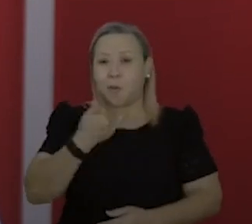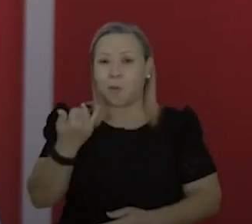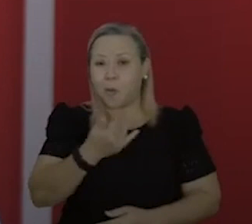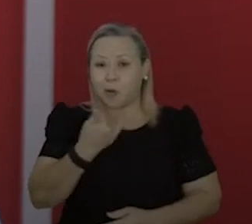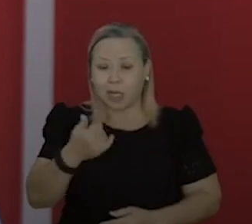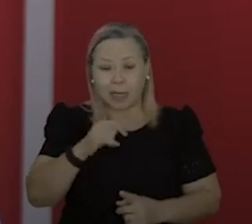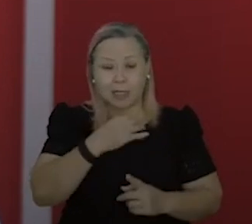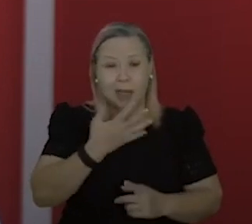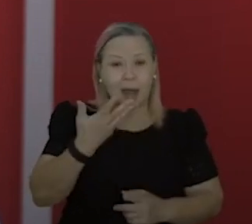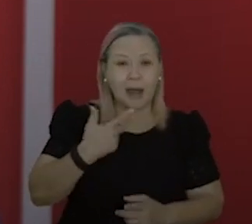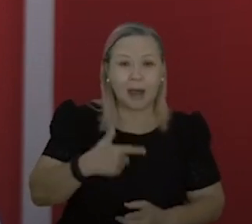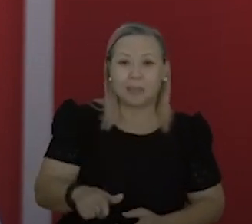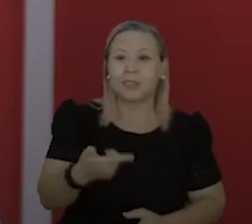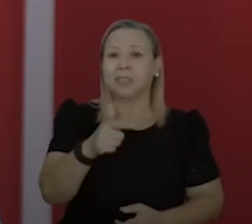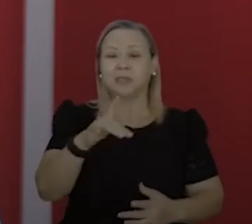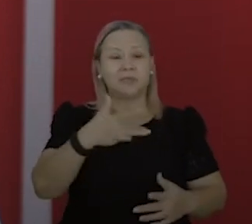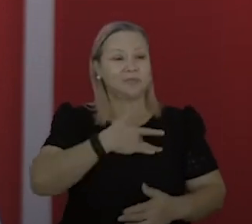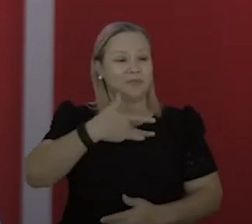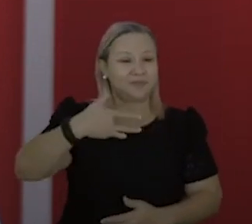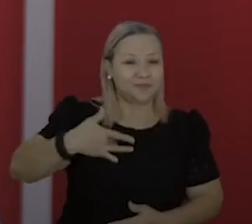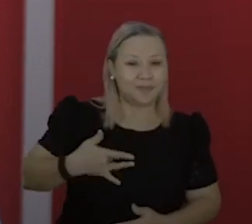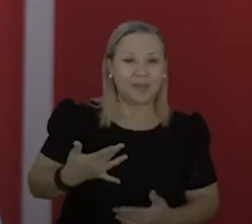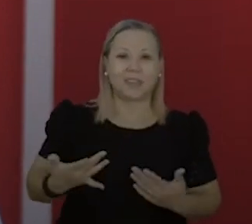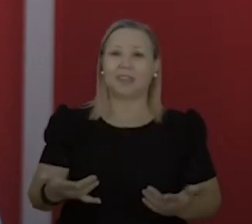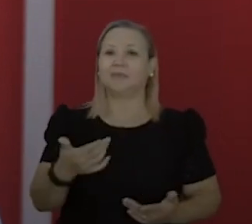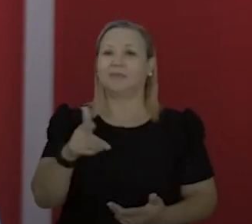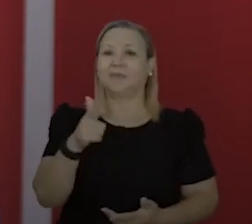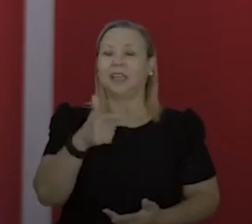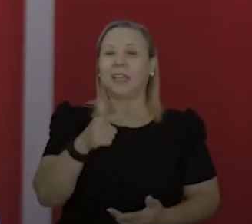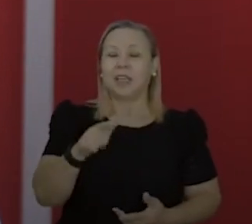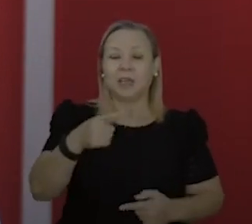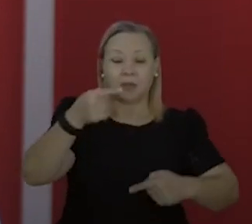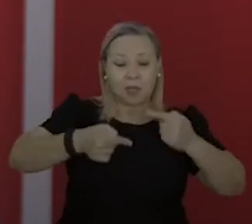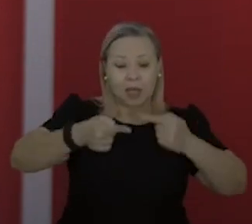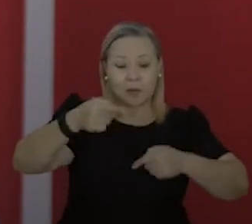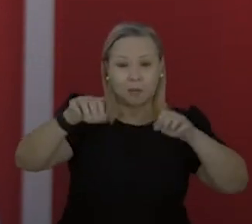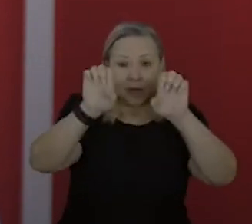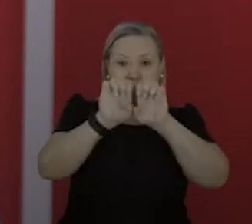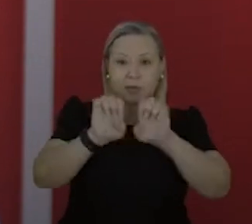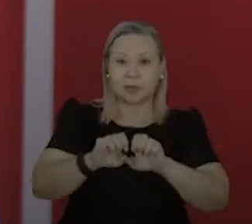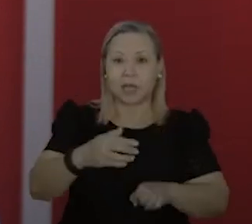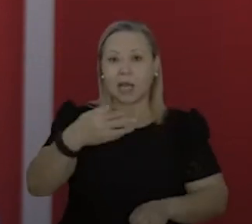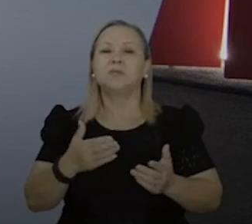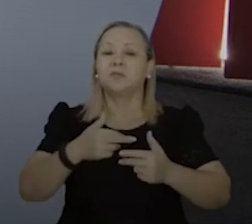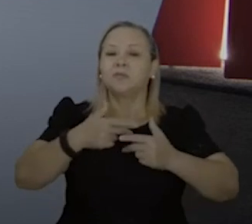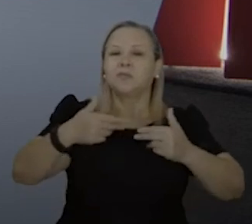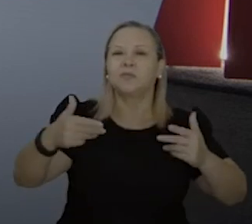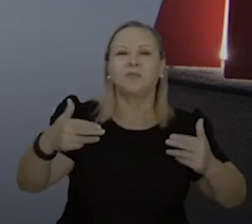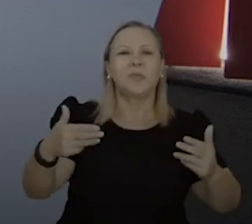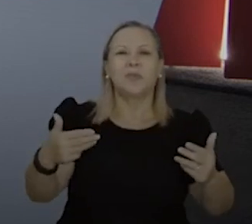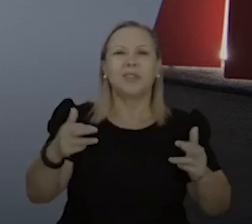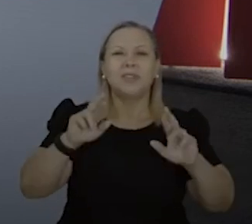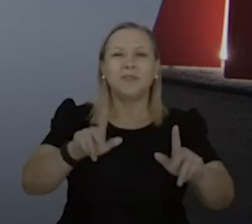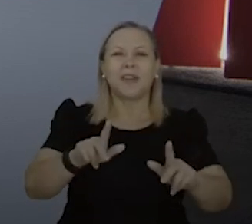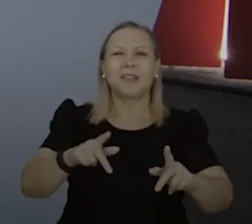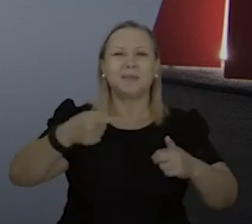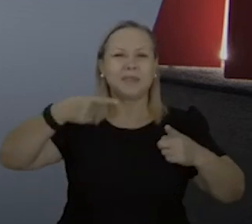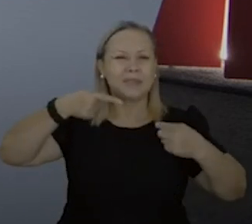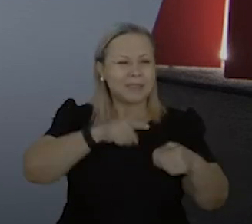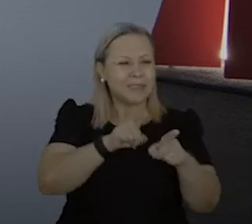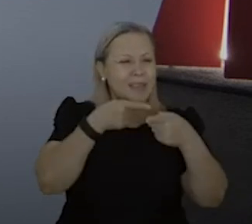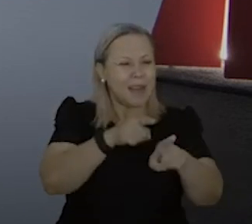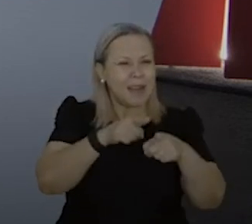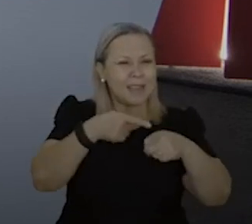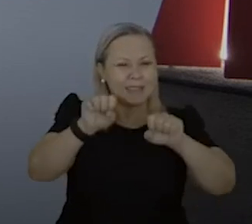nos distritos sanitários indígenas, não tem uma política estruturada, a FUNAI não faz a proteção. Nós temos um ataque sistemático